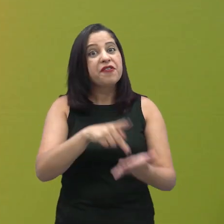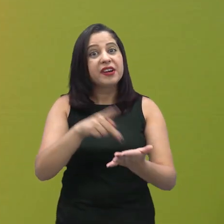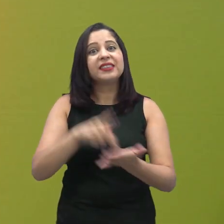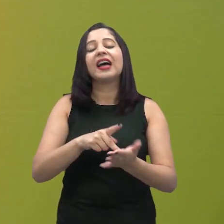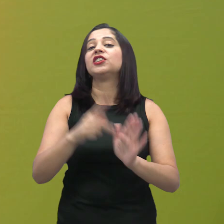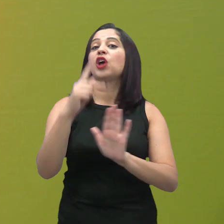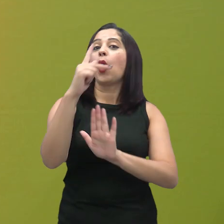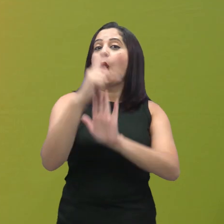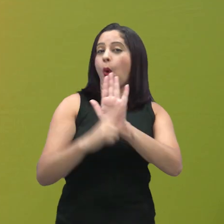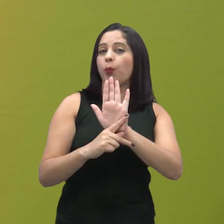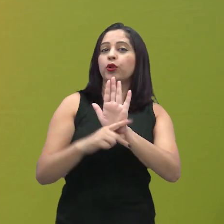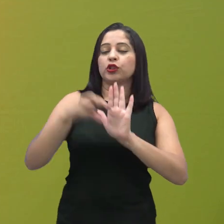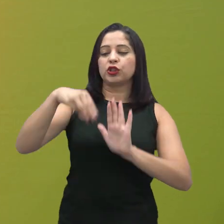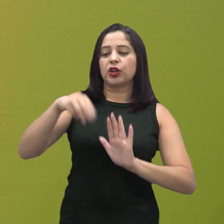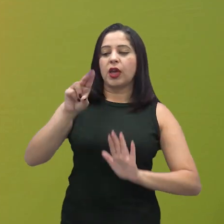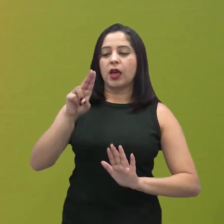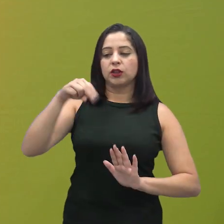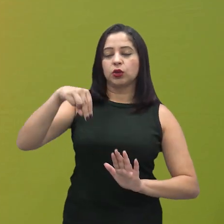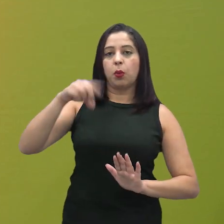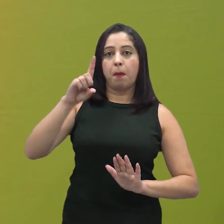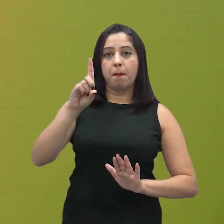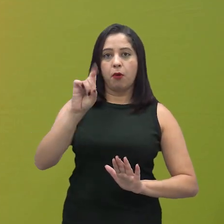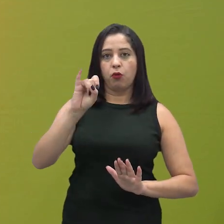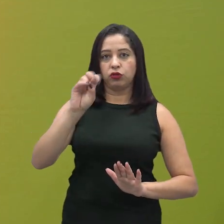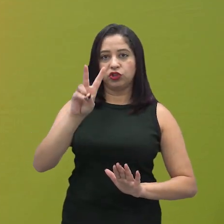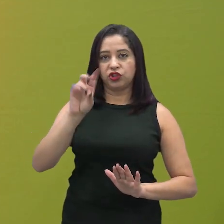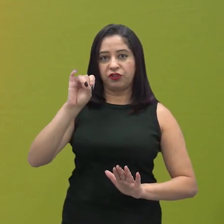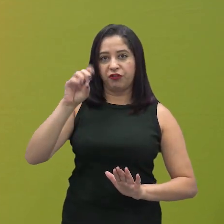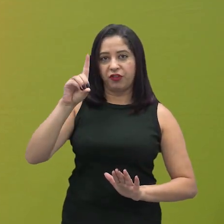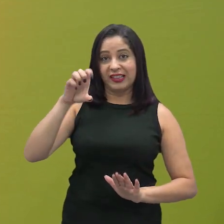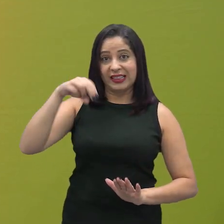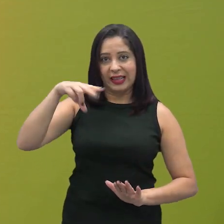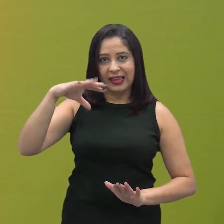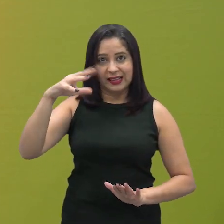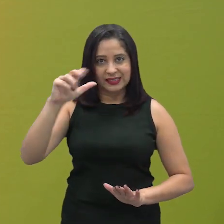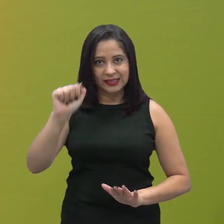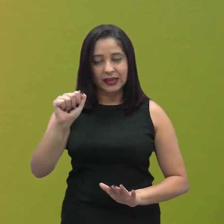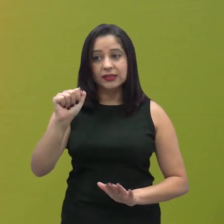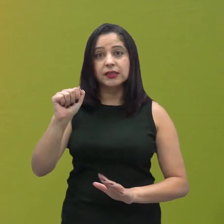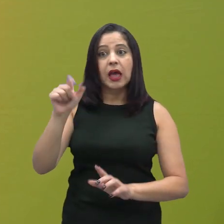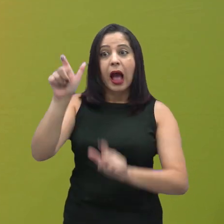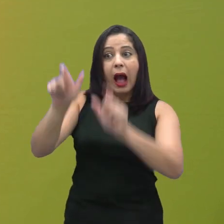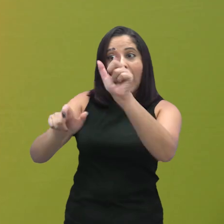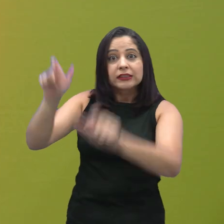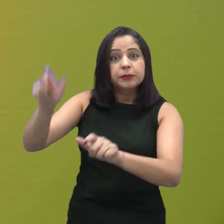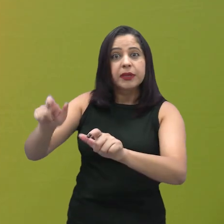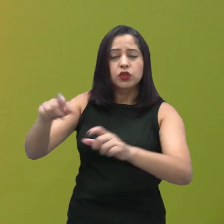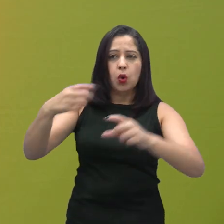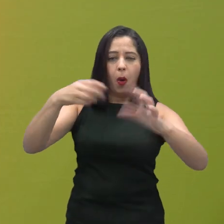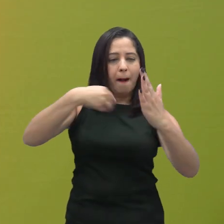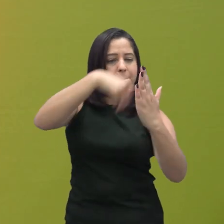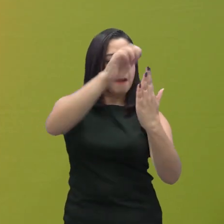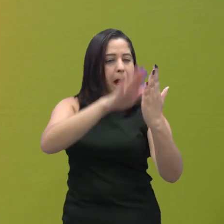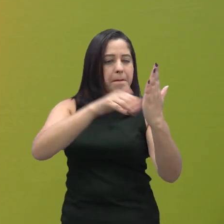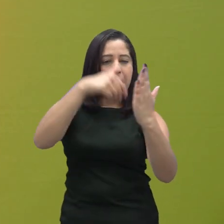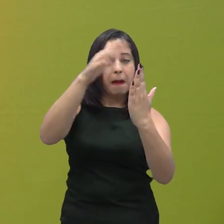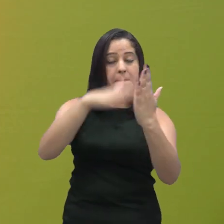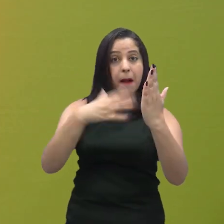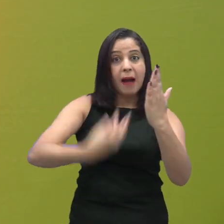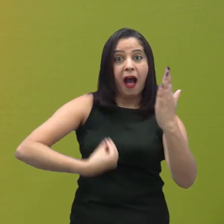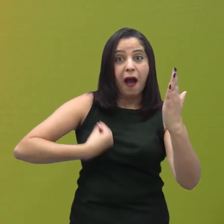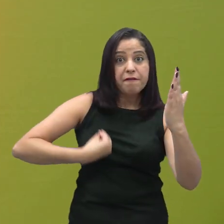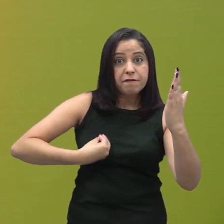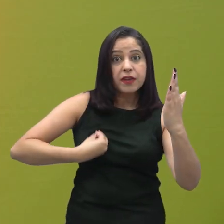mesmo. No projeto Mundividências, Arte na Cidade, os artistas produzem obras ao vivo, minha gente. Ao